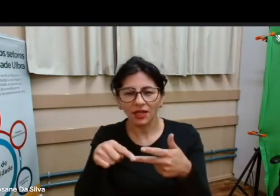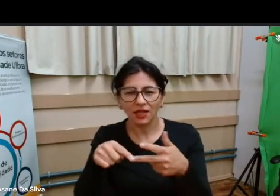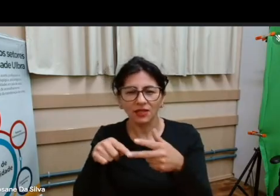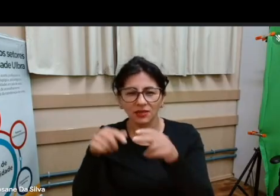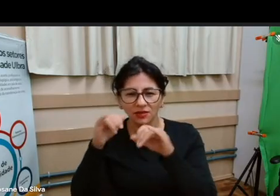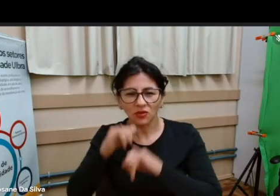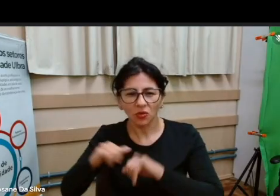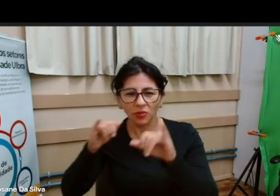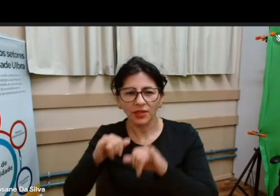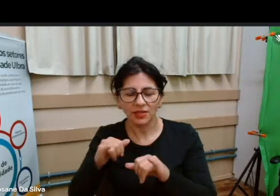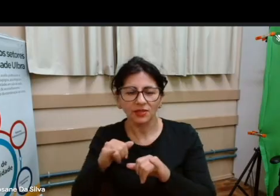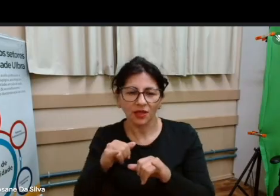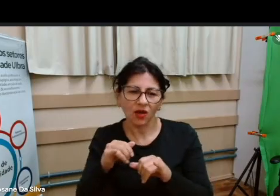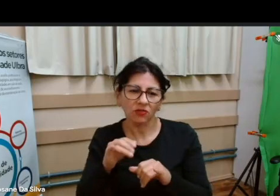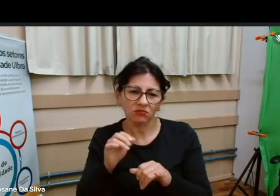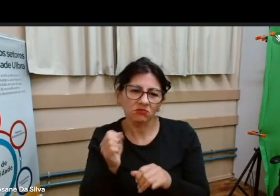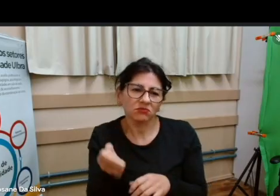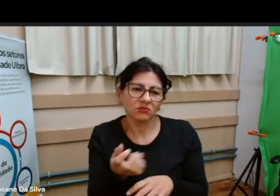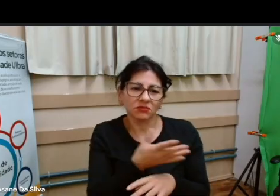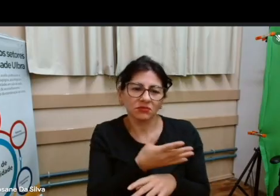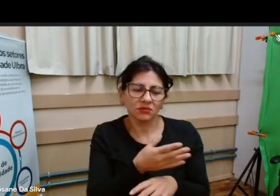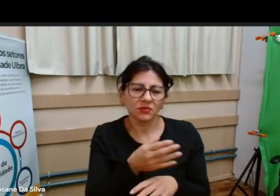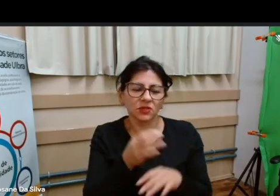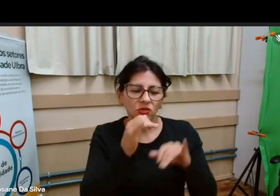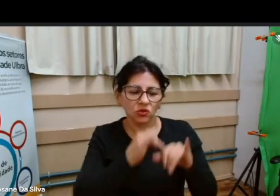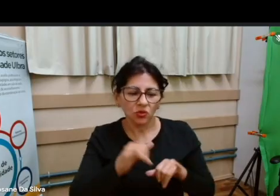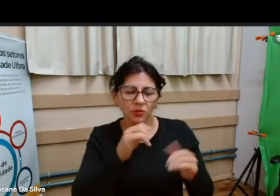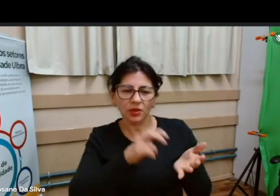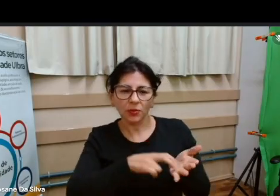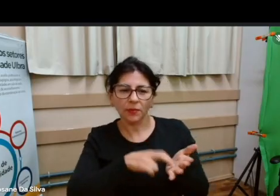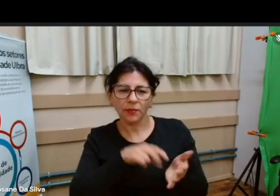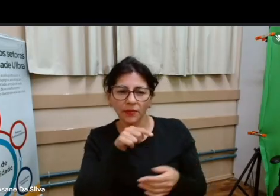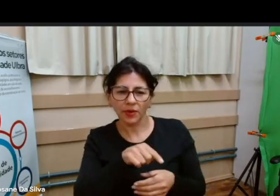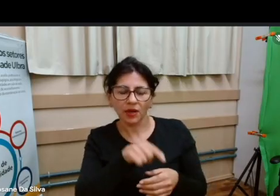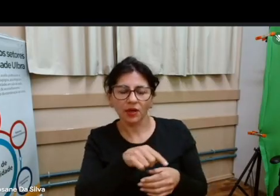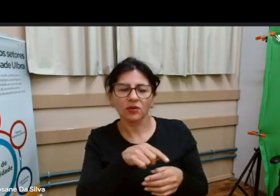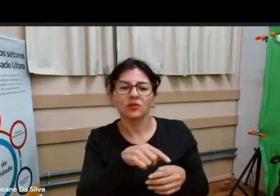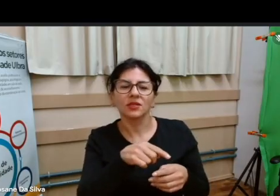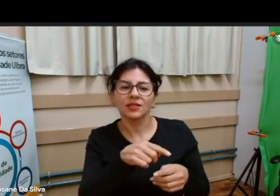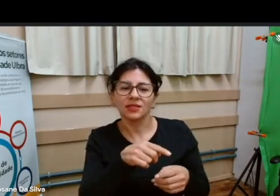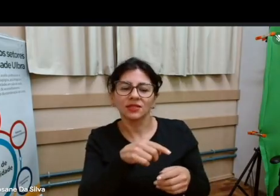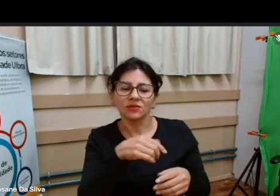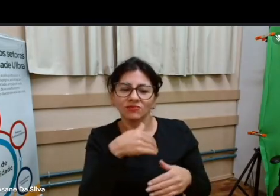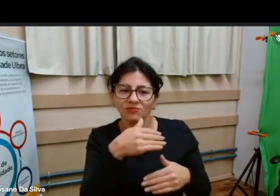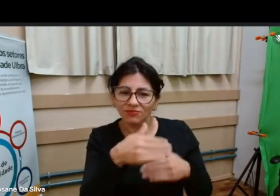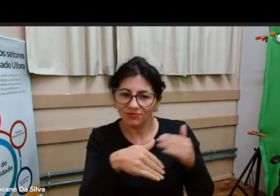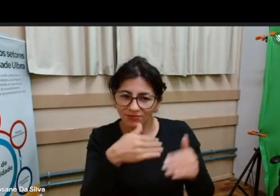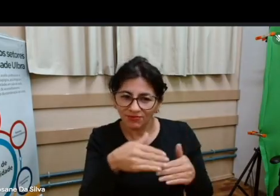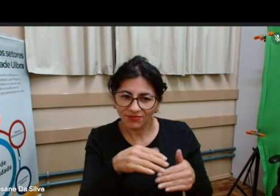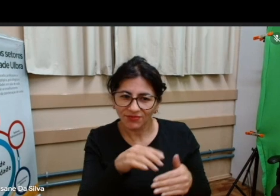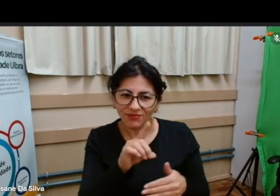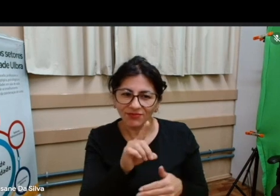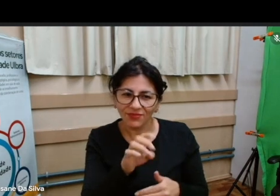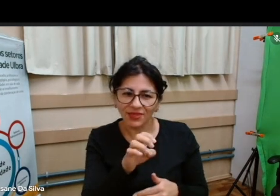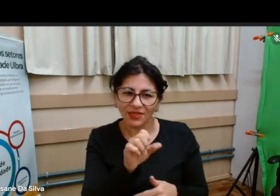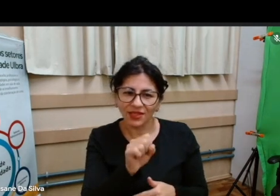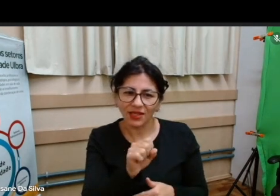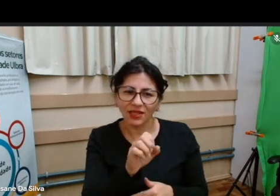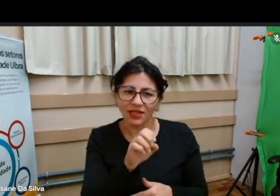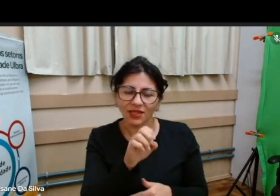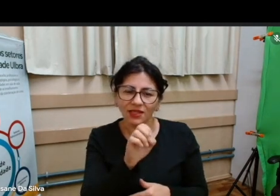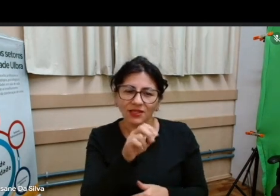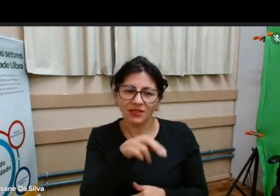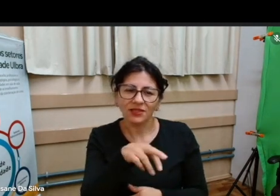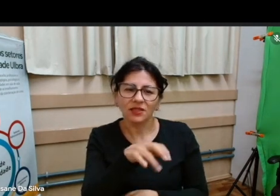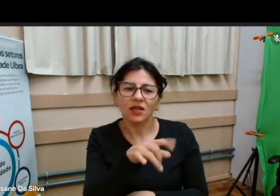um bem atual né de um comercial de banco Desenrola n e em